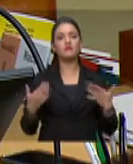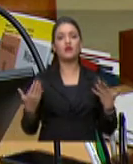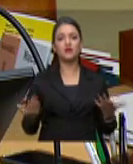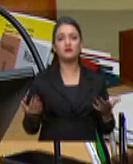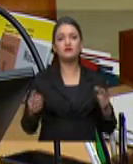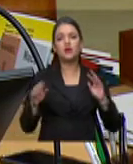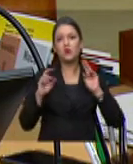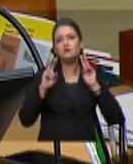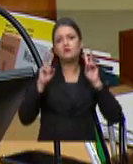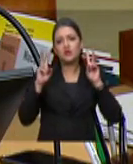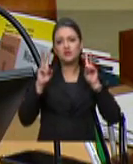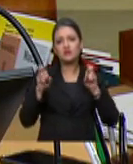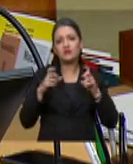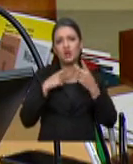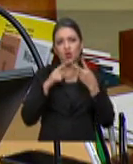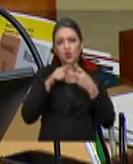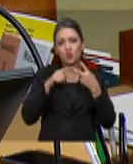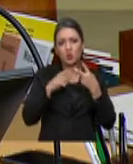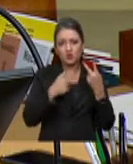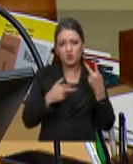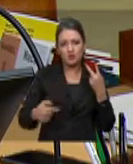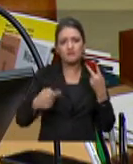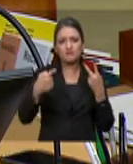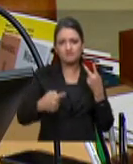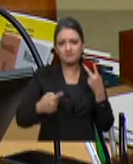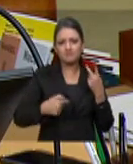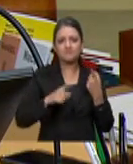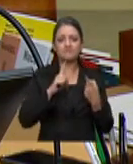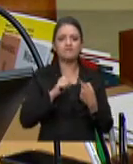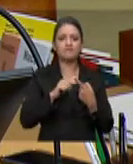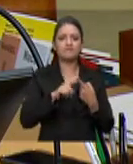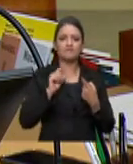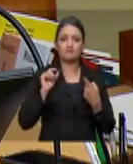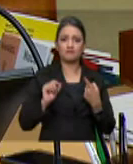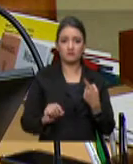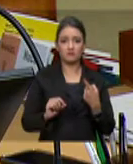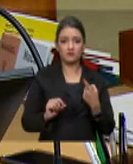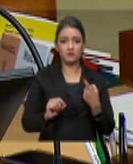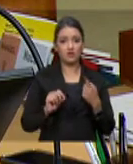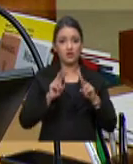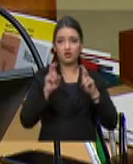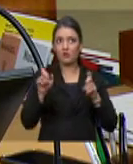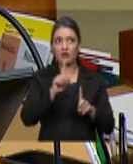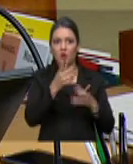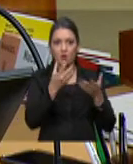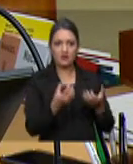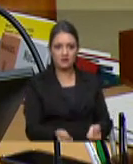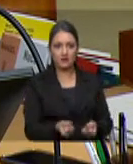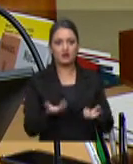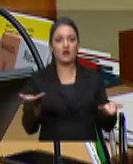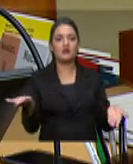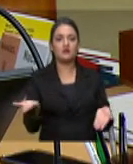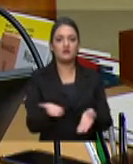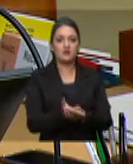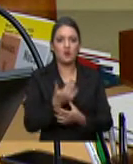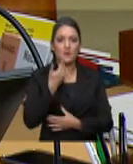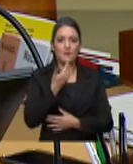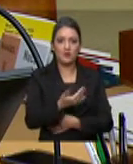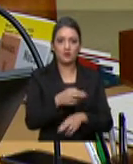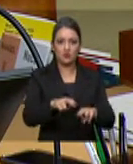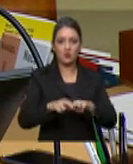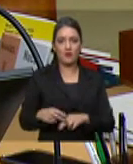duas preliminares a serem debatidas. A primeira diz respeito ao não conhecimento da ação requerido pela Procuradoria-Geral